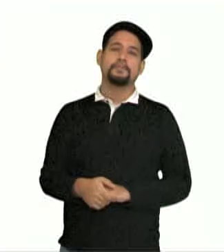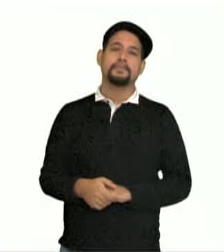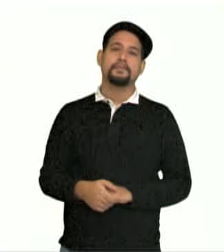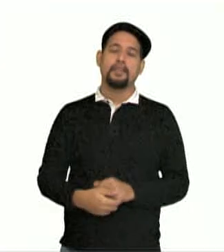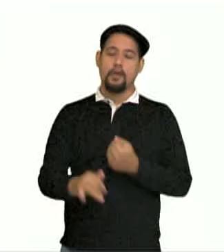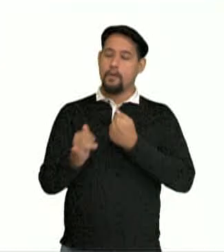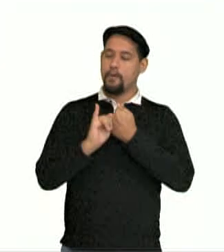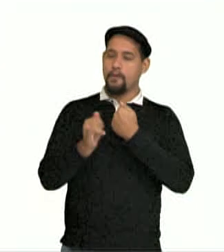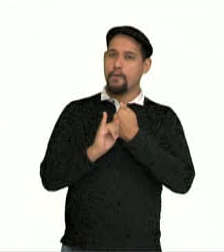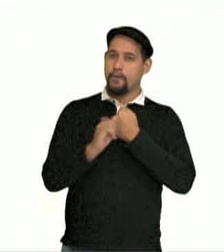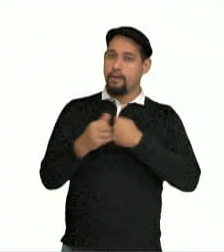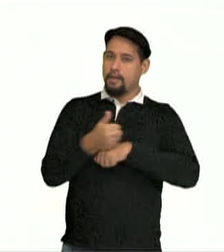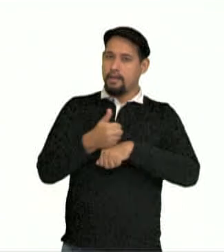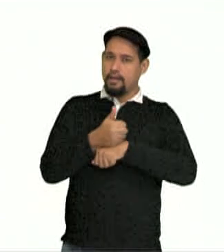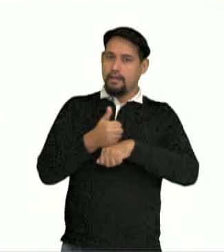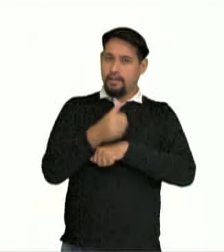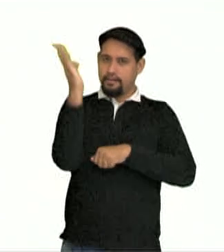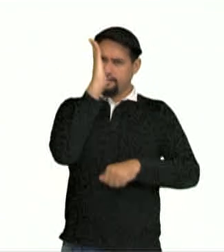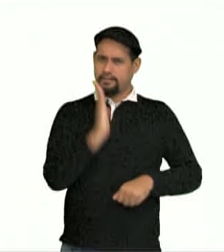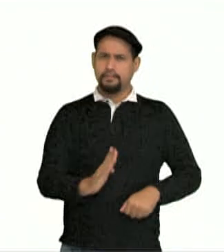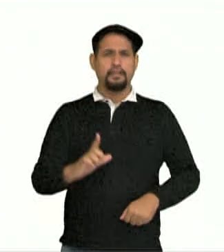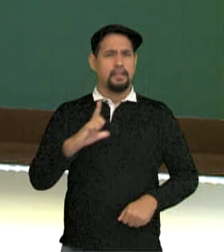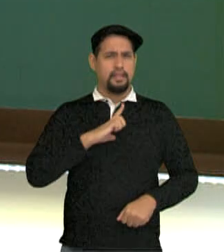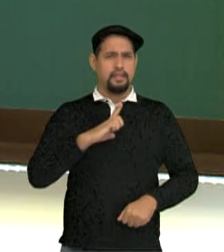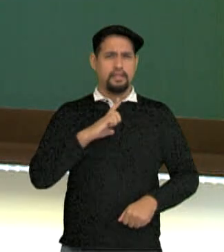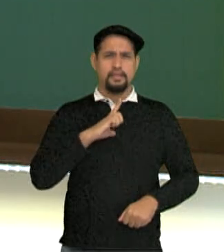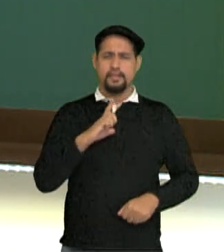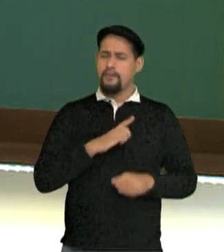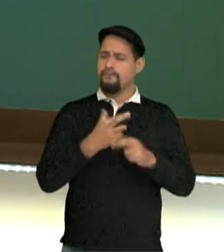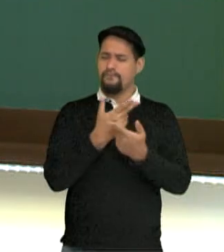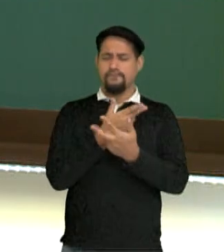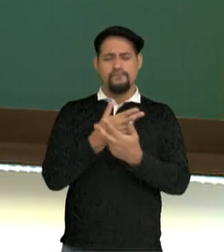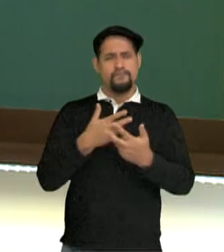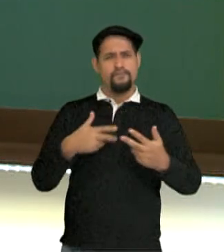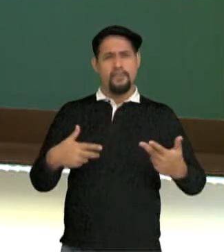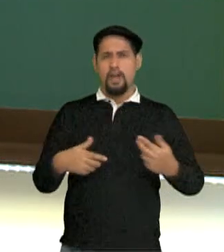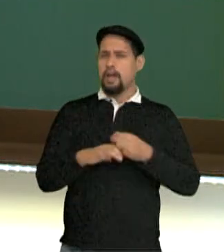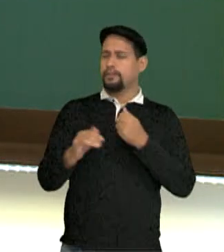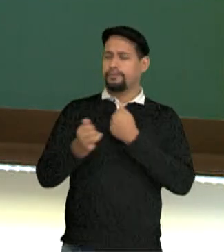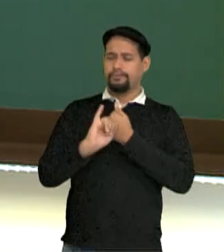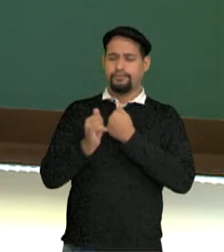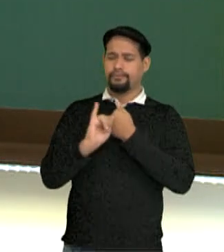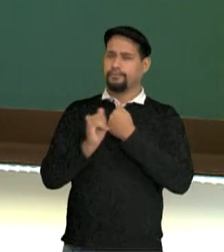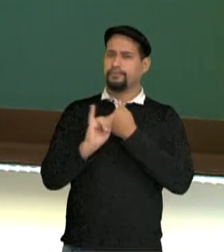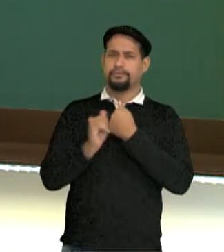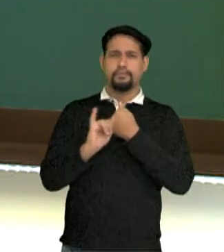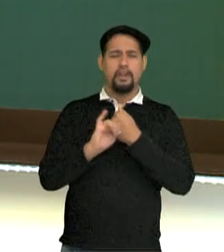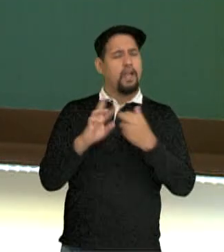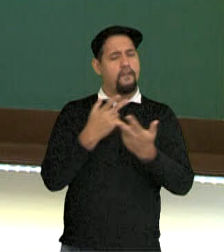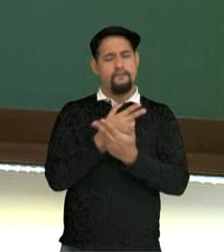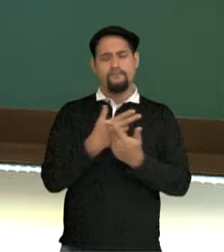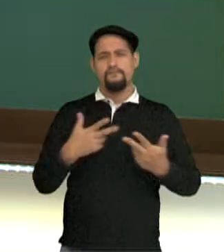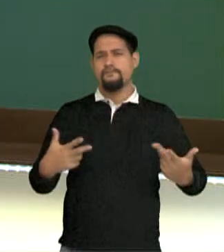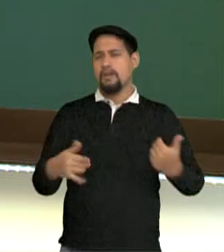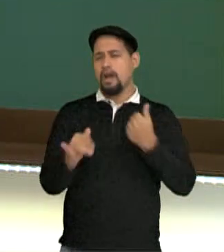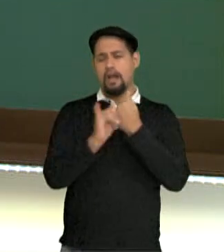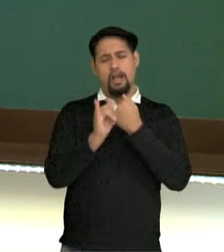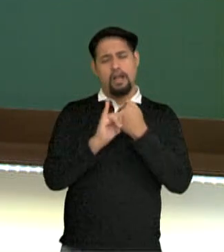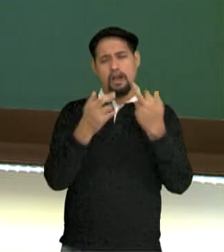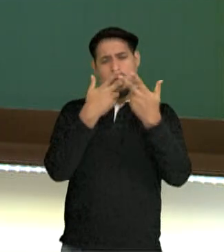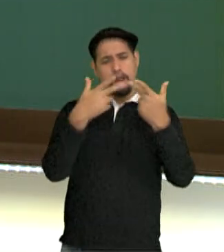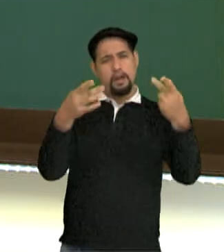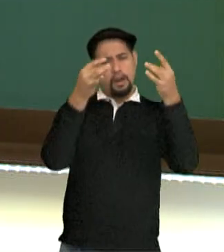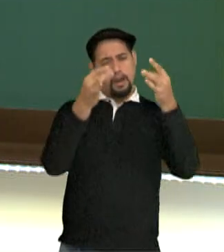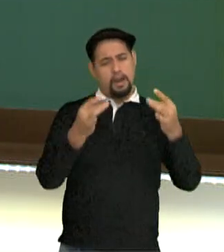Cronistas brasileiros, né? Nós temos na literatura vários cronistas, várias crônicas.